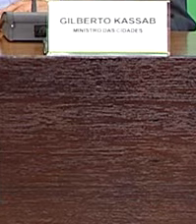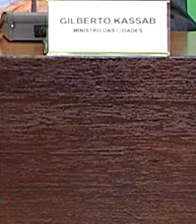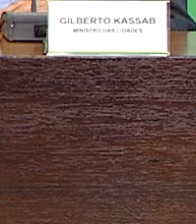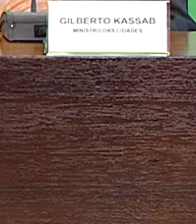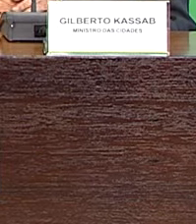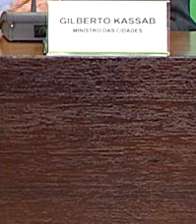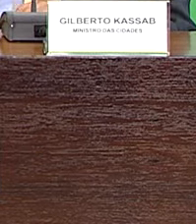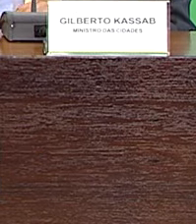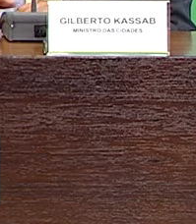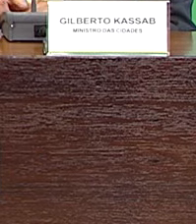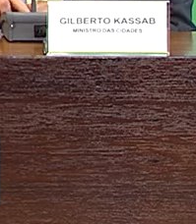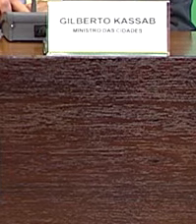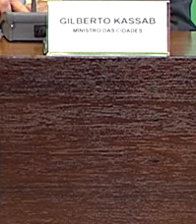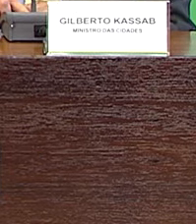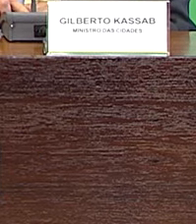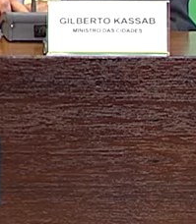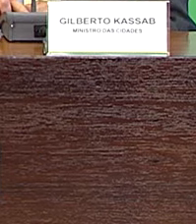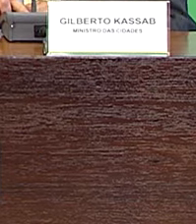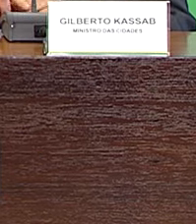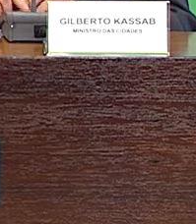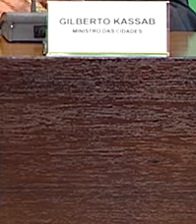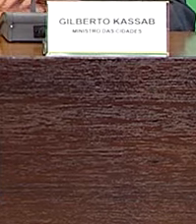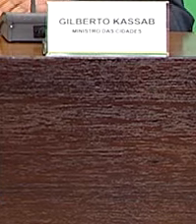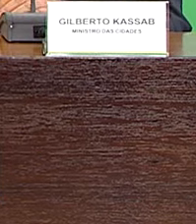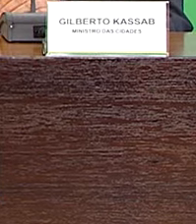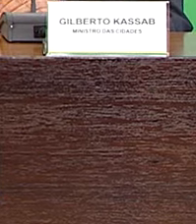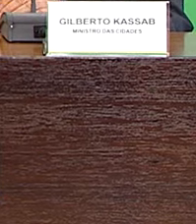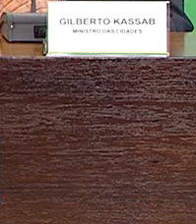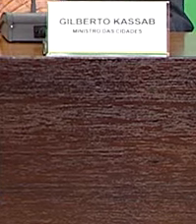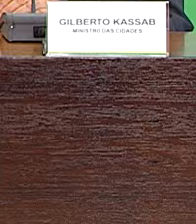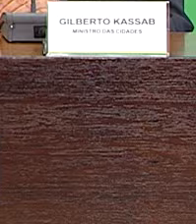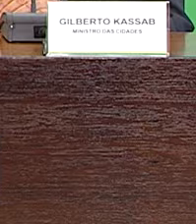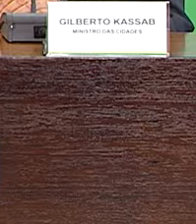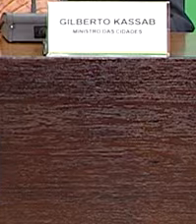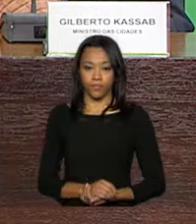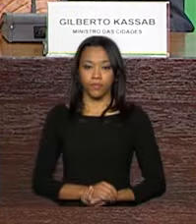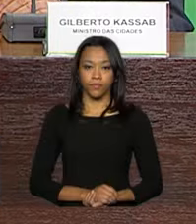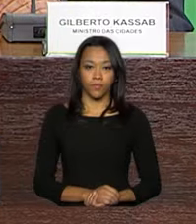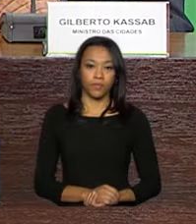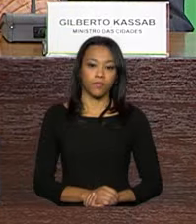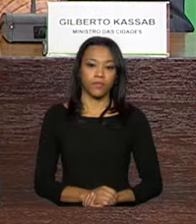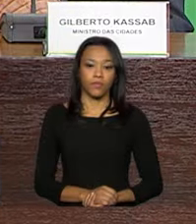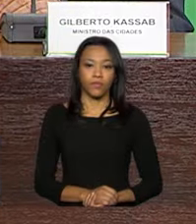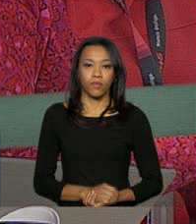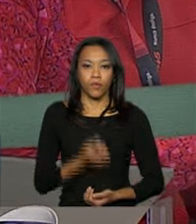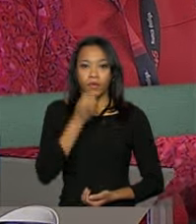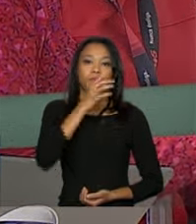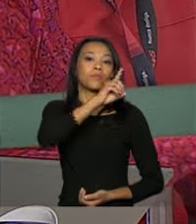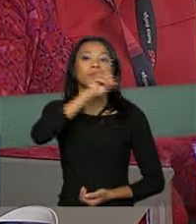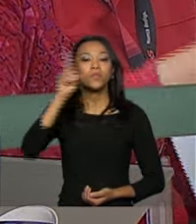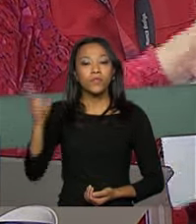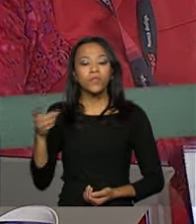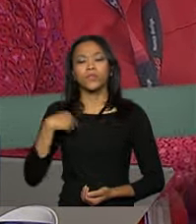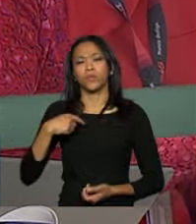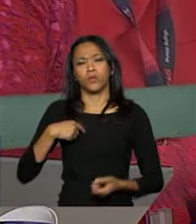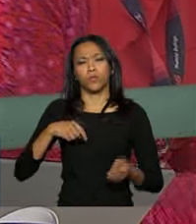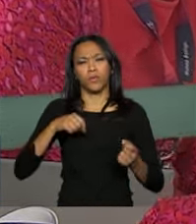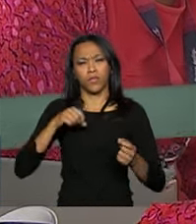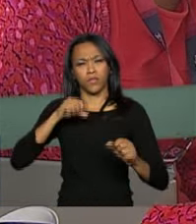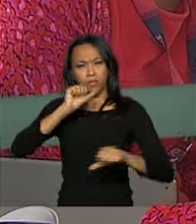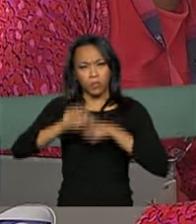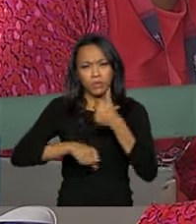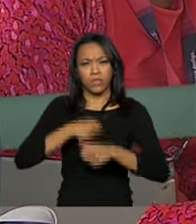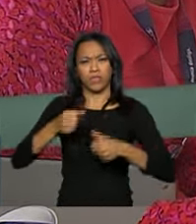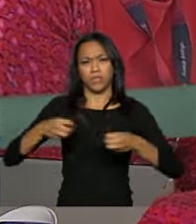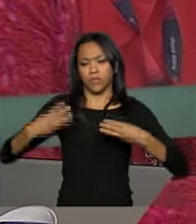segunda-feira Bom dia ministros Catarina Alencastro do Jornal Globo essa questão da reforma administrativa da